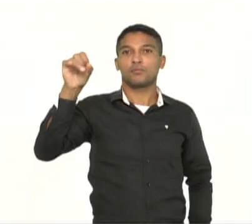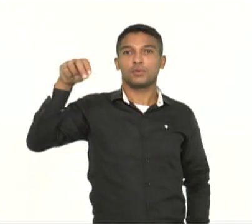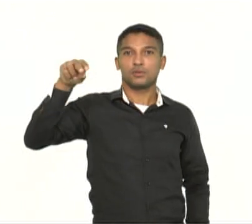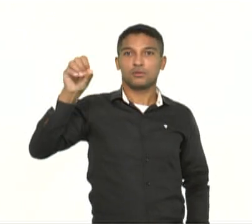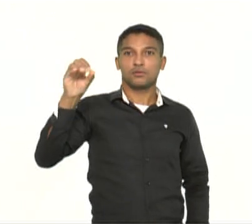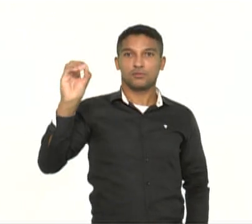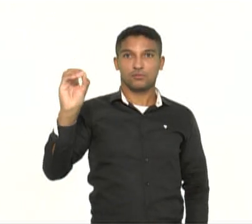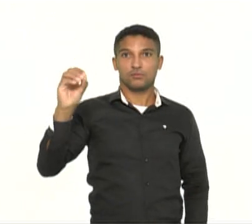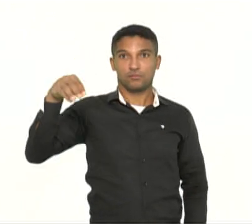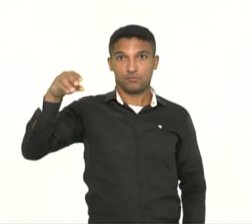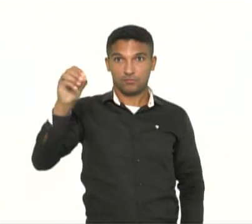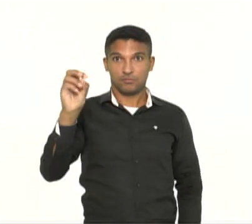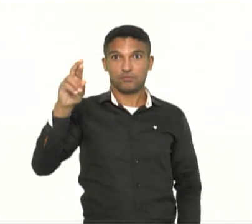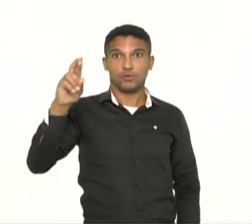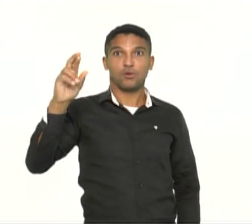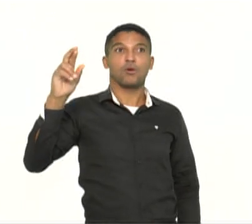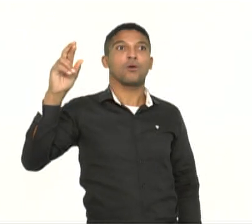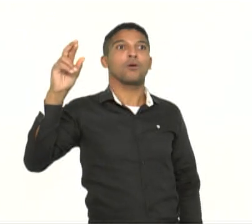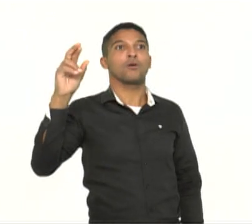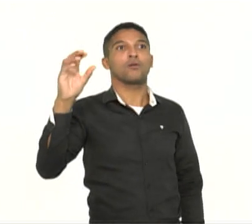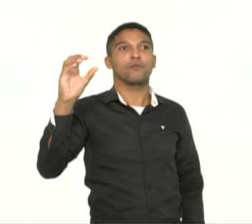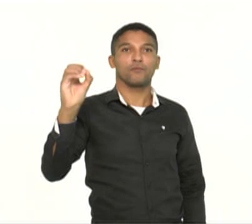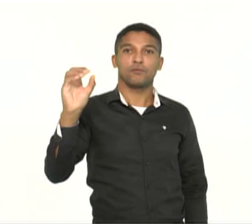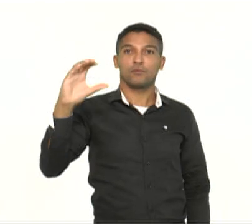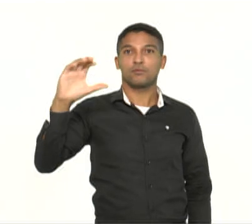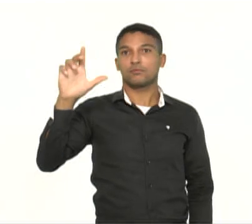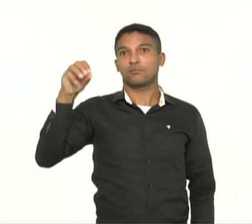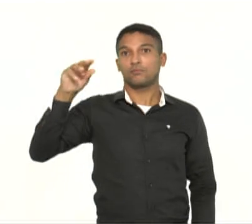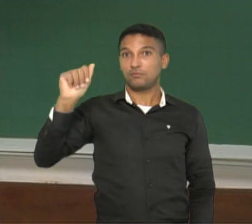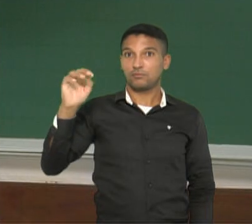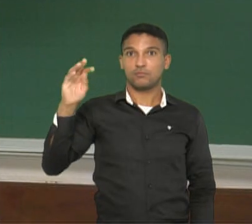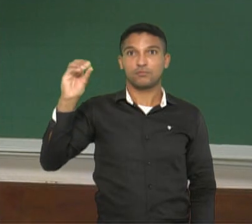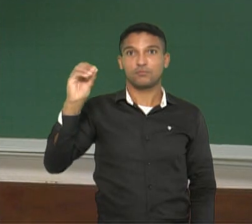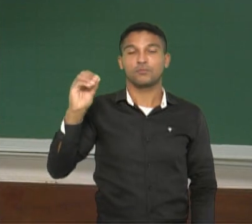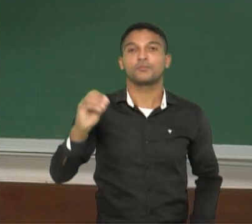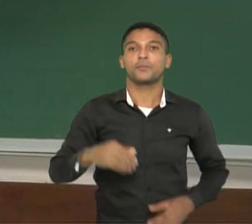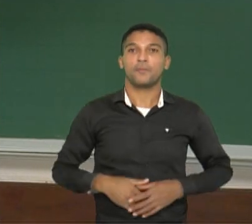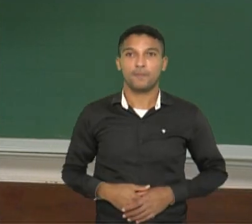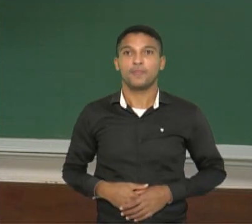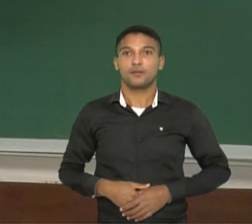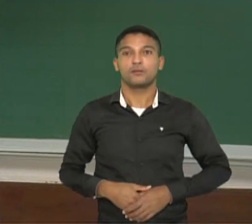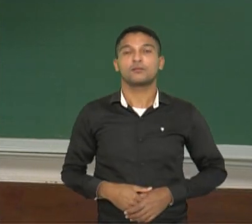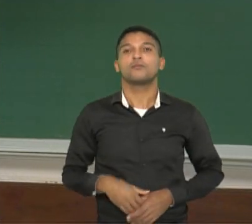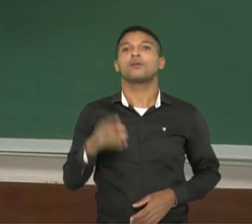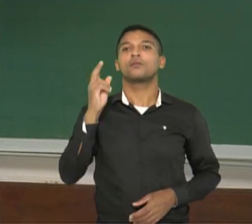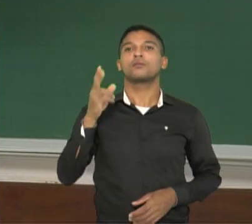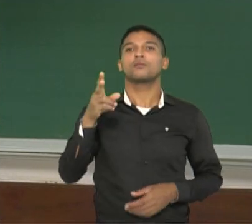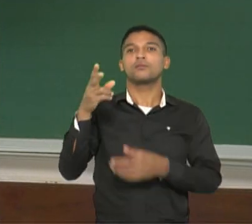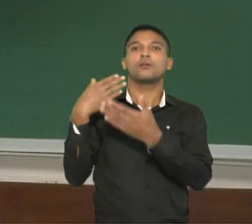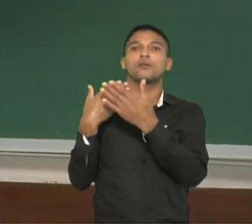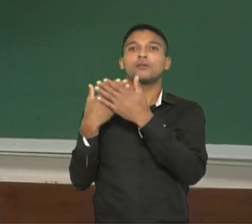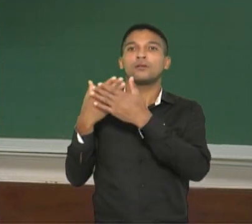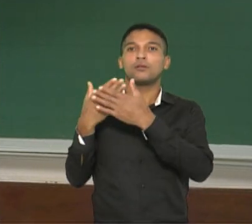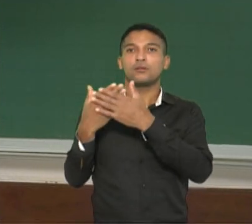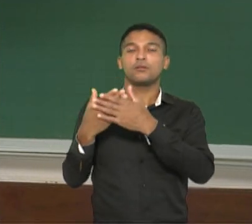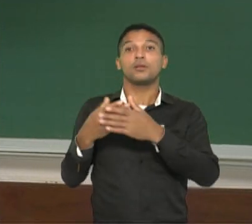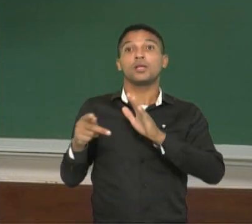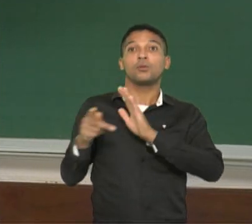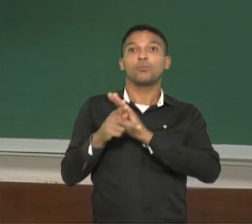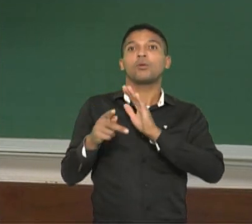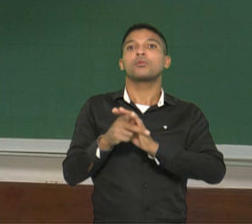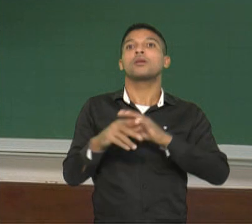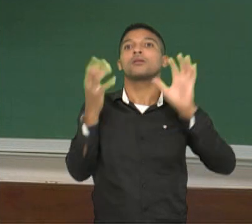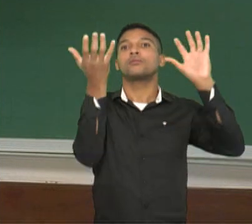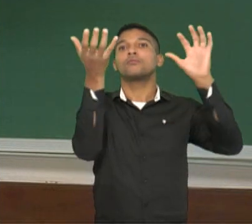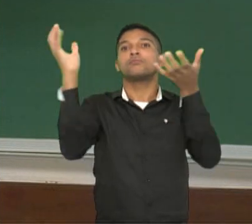os domínios morfoclimáticos das pradarias e dos mares de morros. Então nós vamos continuar com as nossas aulas que vem tratando dos